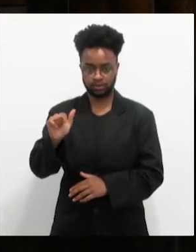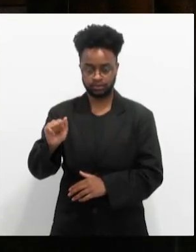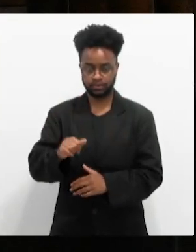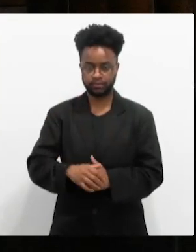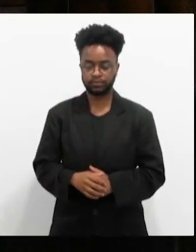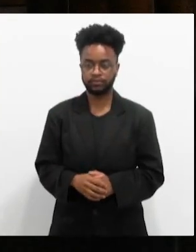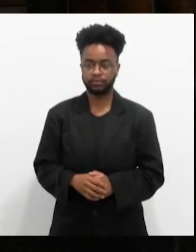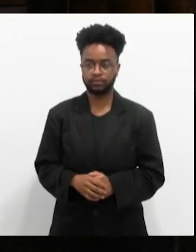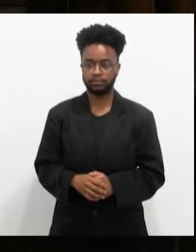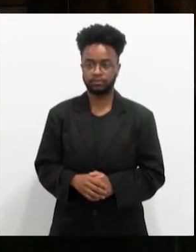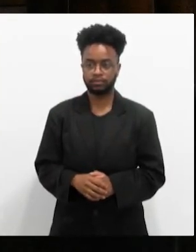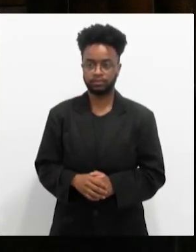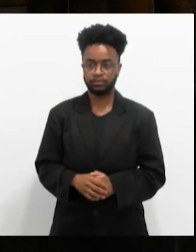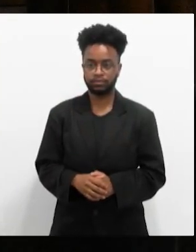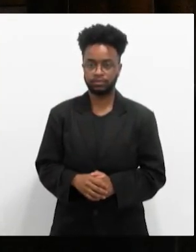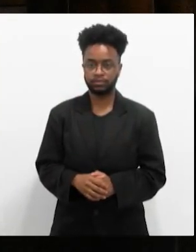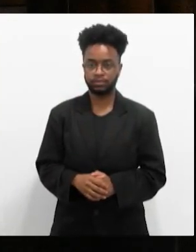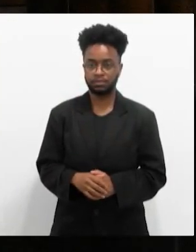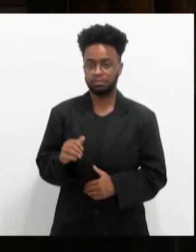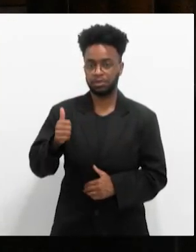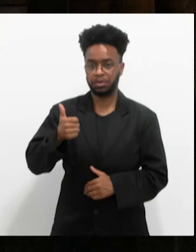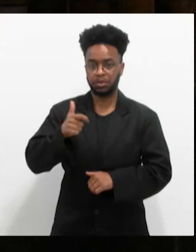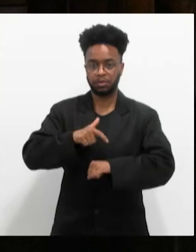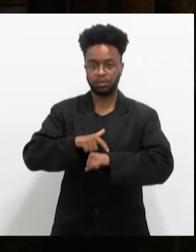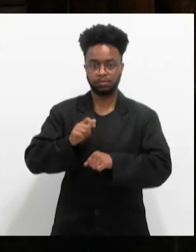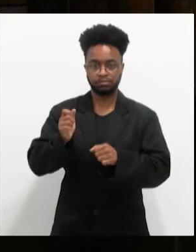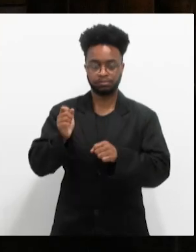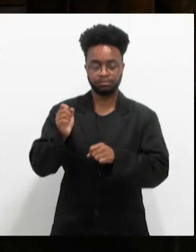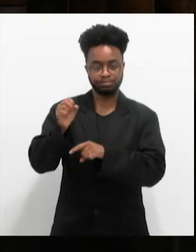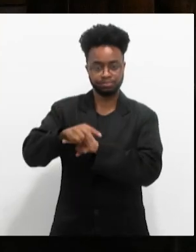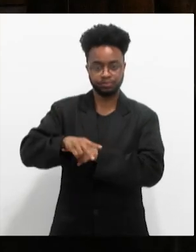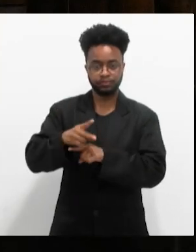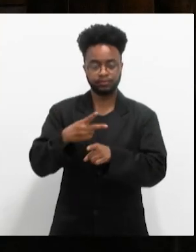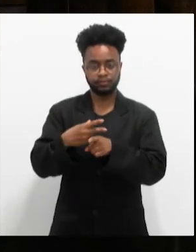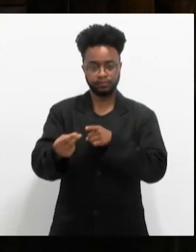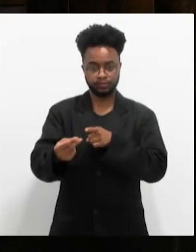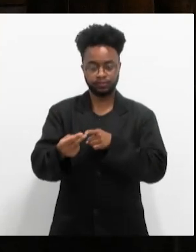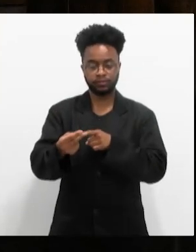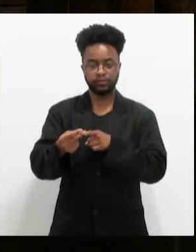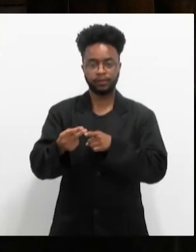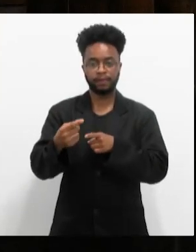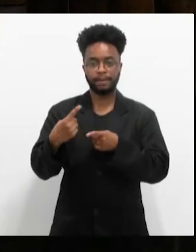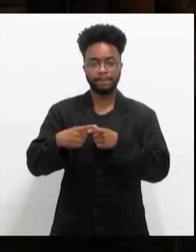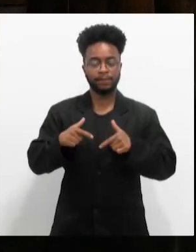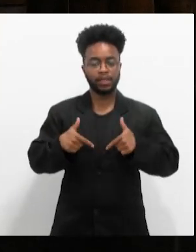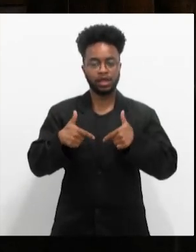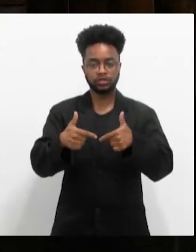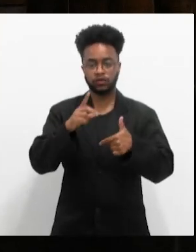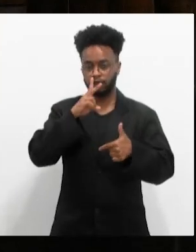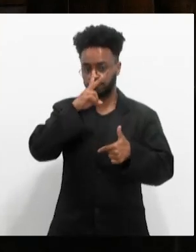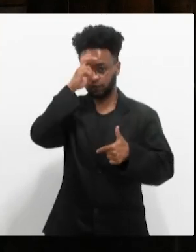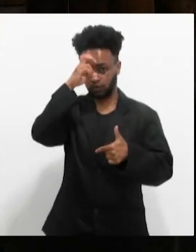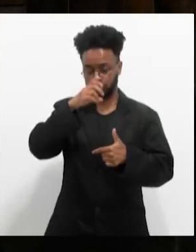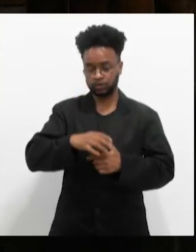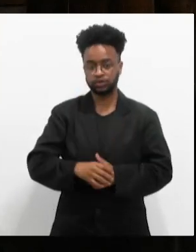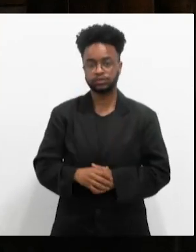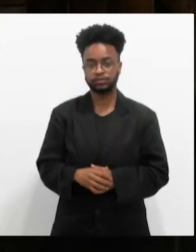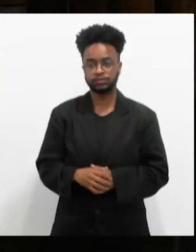na primeira eleição de Brizola, quando ele teve uma atuação forte